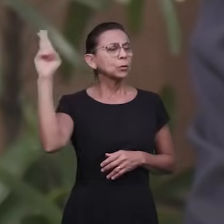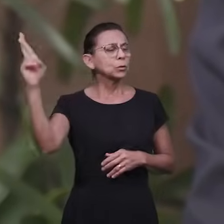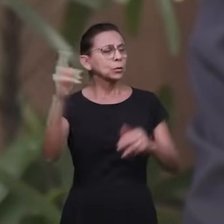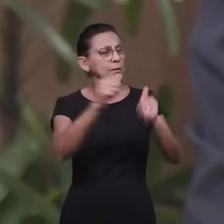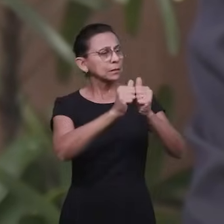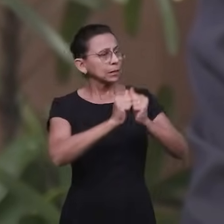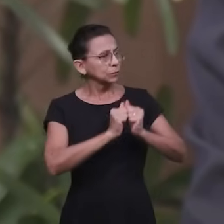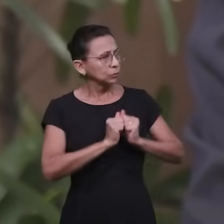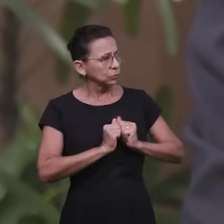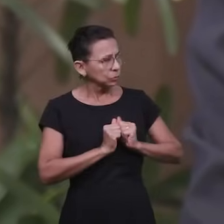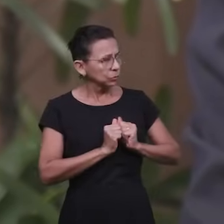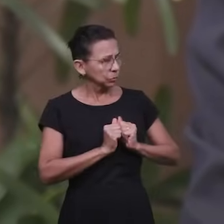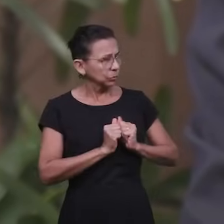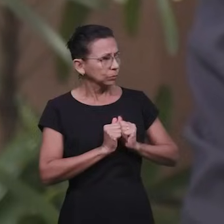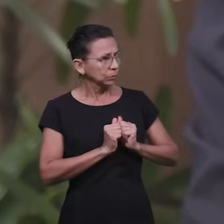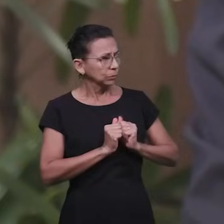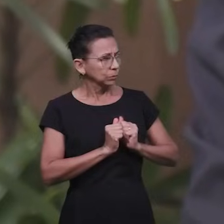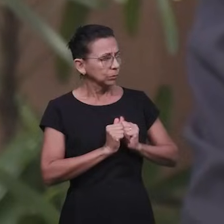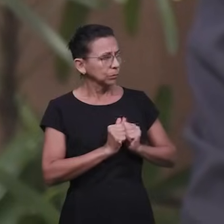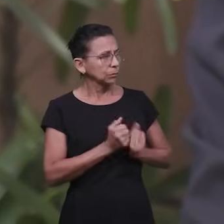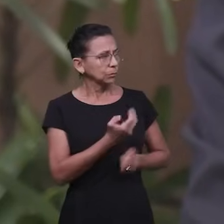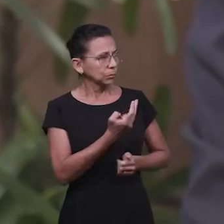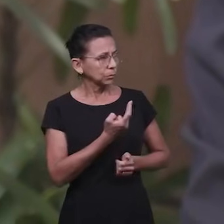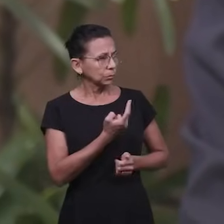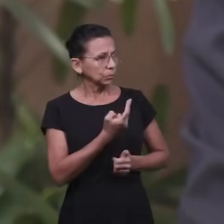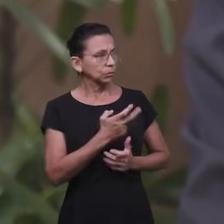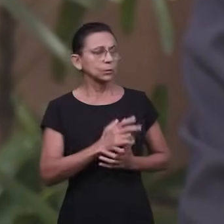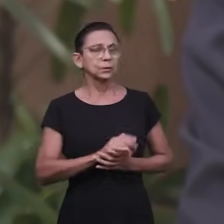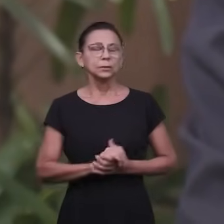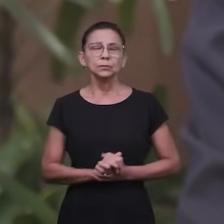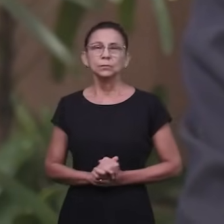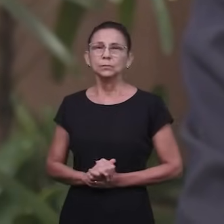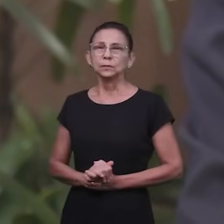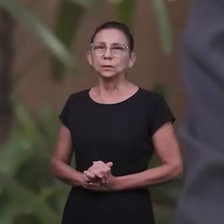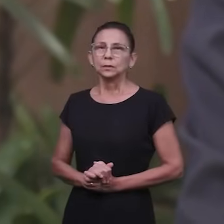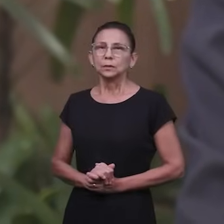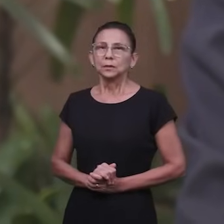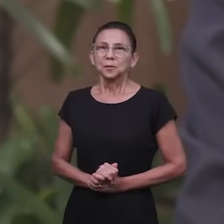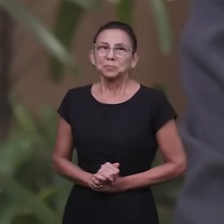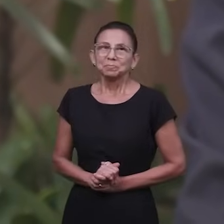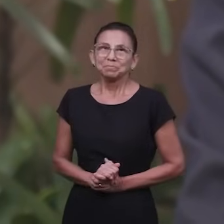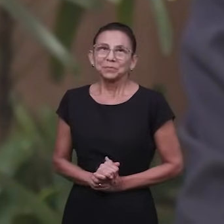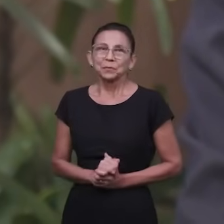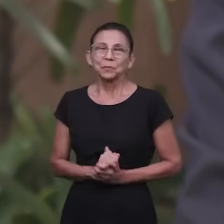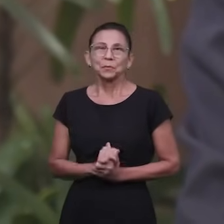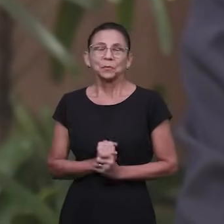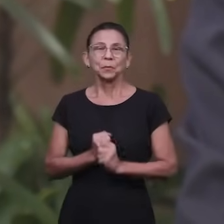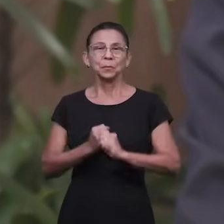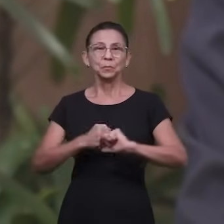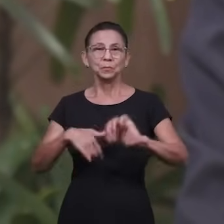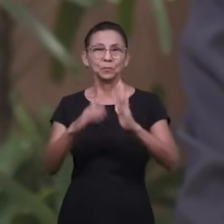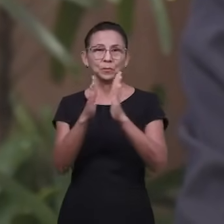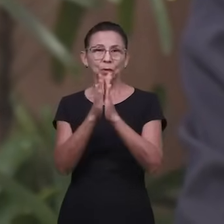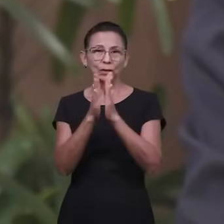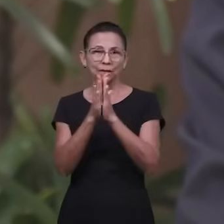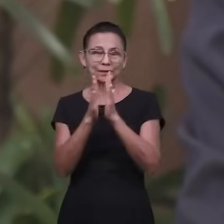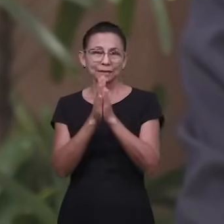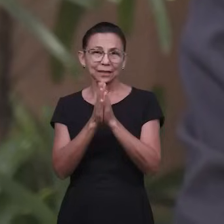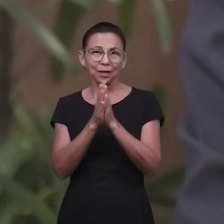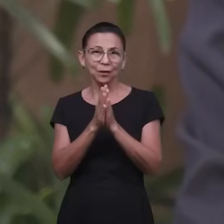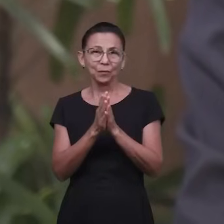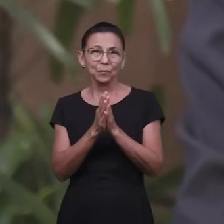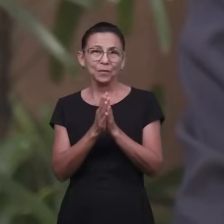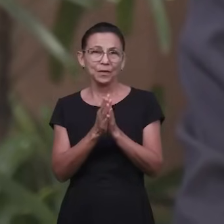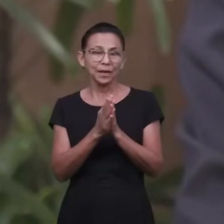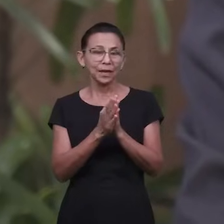vida, a gente sente isso porque, como o Cleves falou, o pastor Cleves, nós sentimos um pouquinho aquilo que está